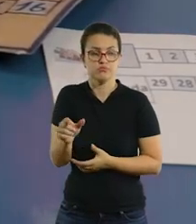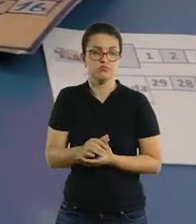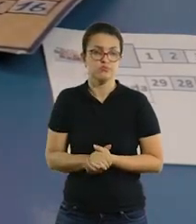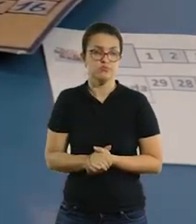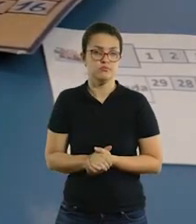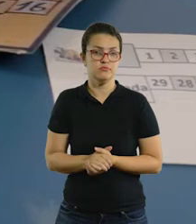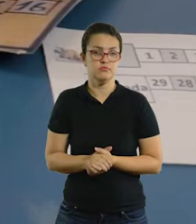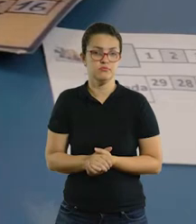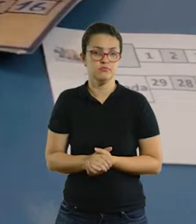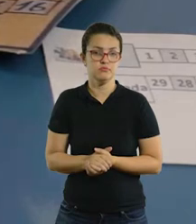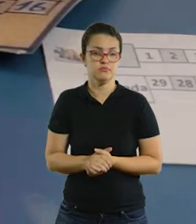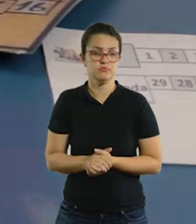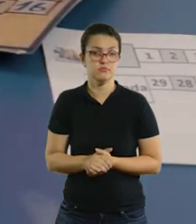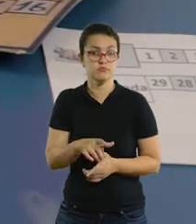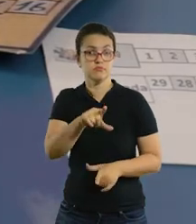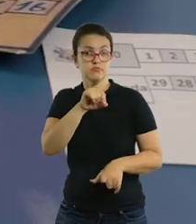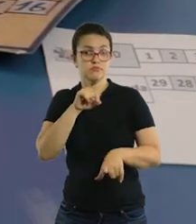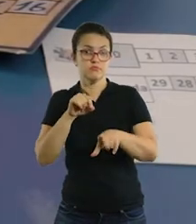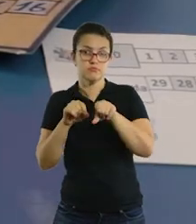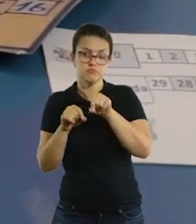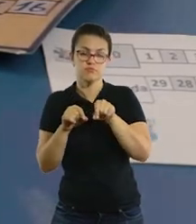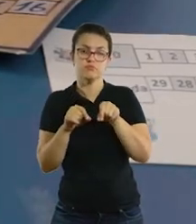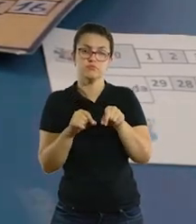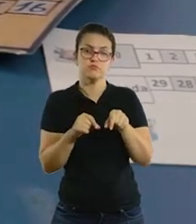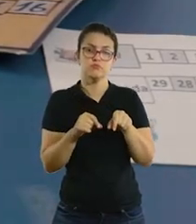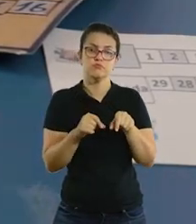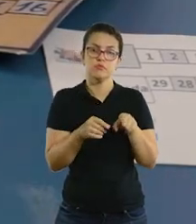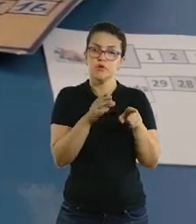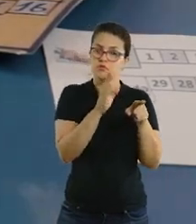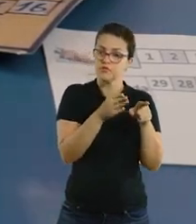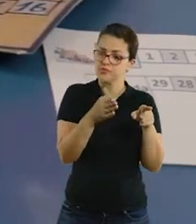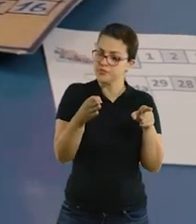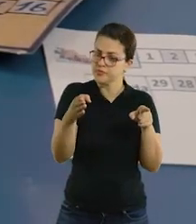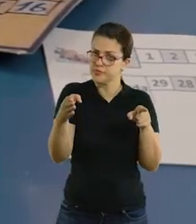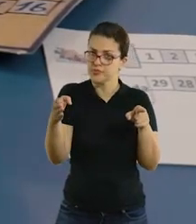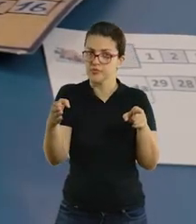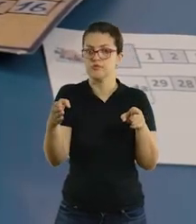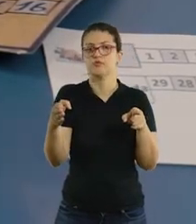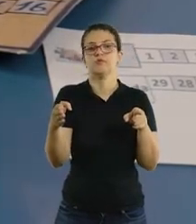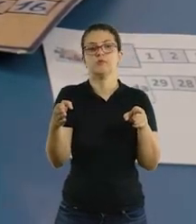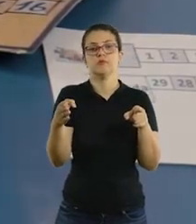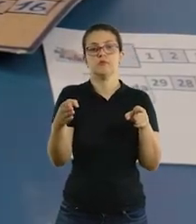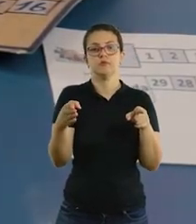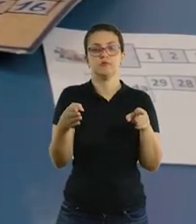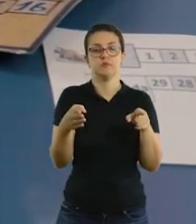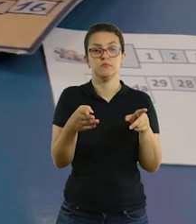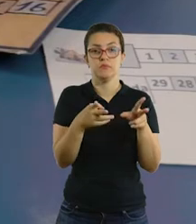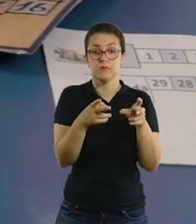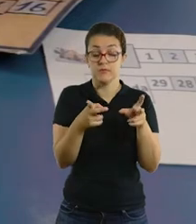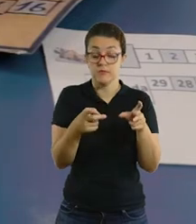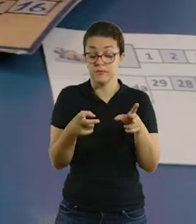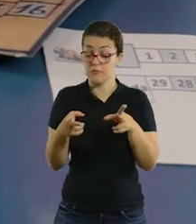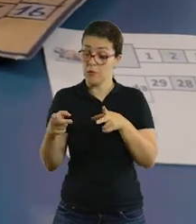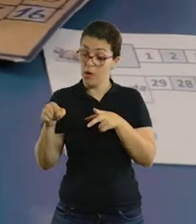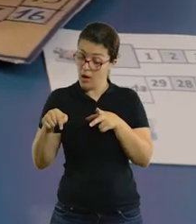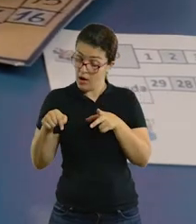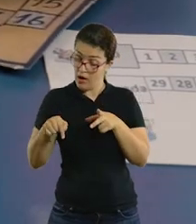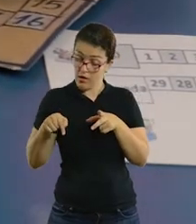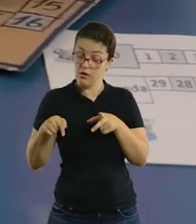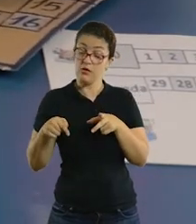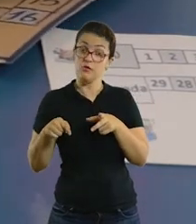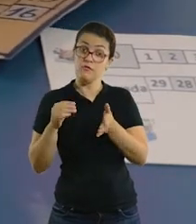10. Você vai dar opção para ela e ela vai indo na ordem crescente dos números. Aí ela vai descobrir que aqui é o